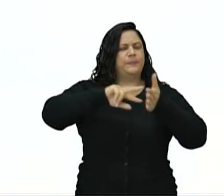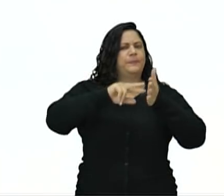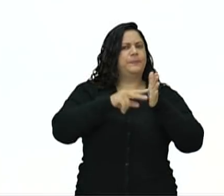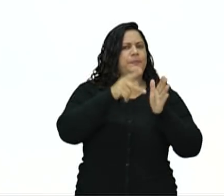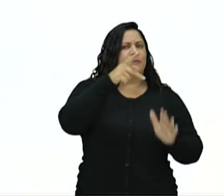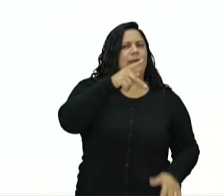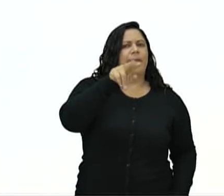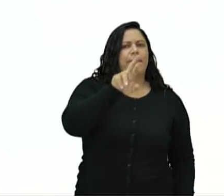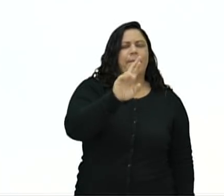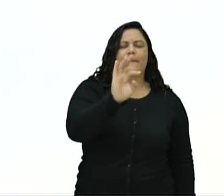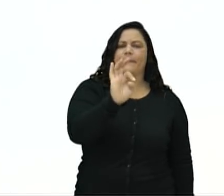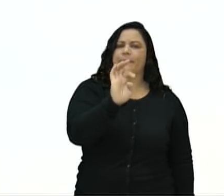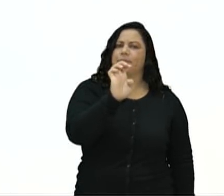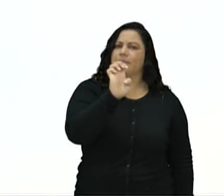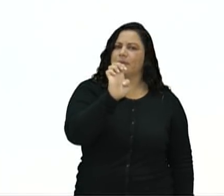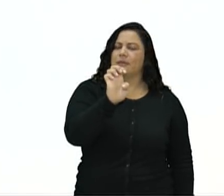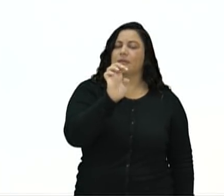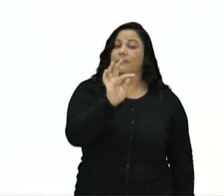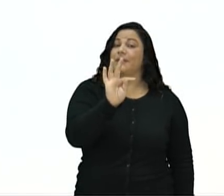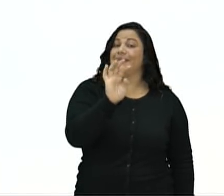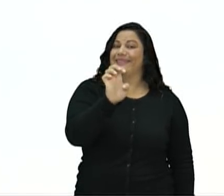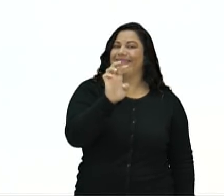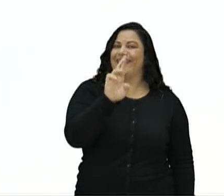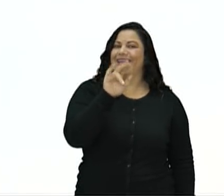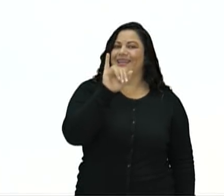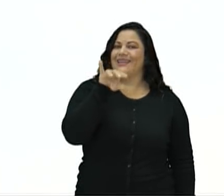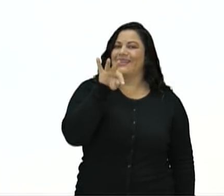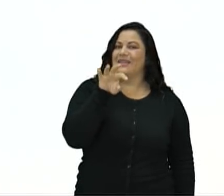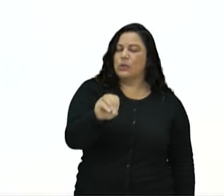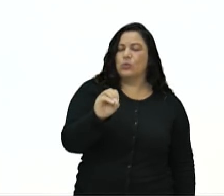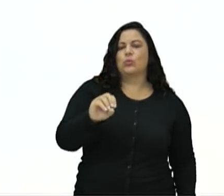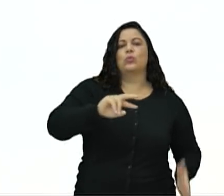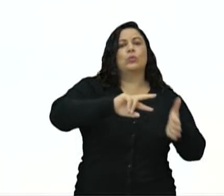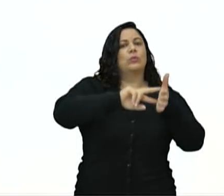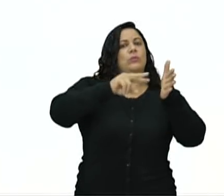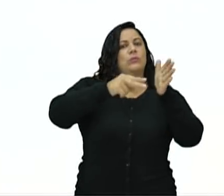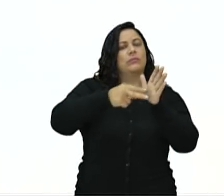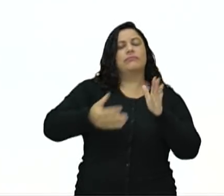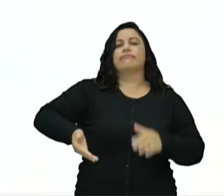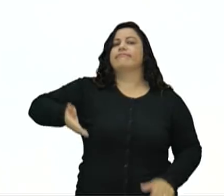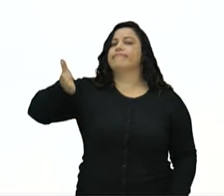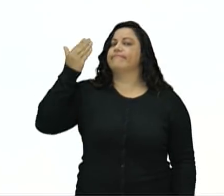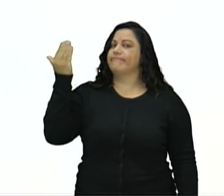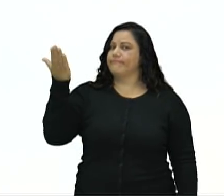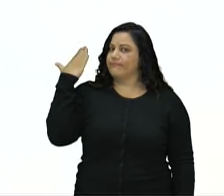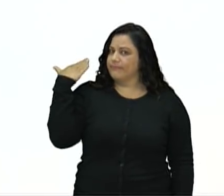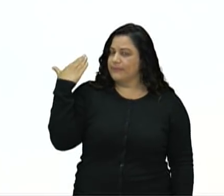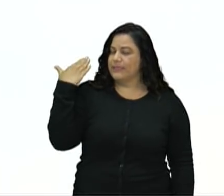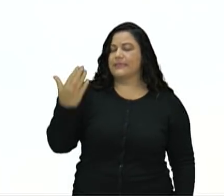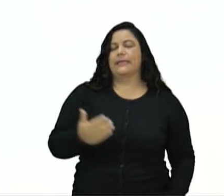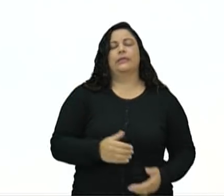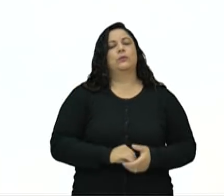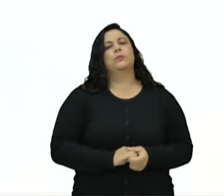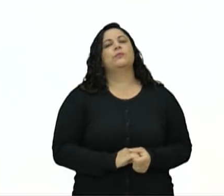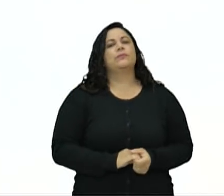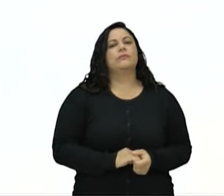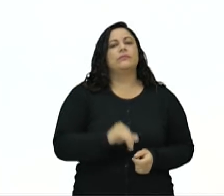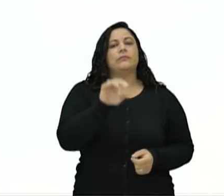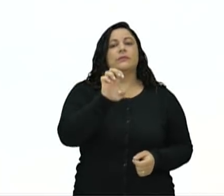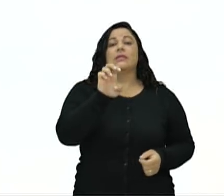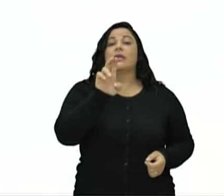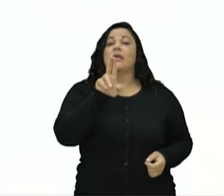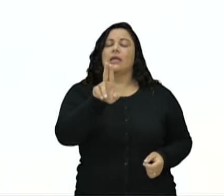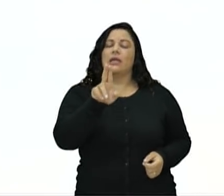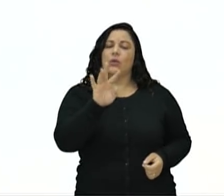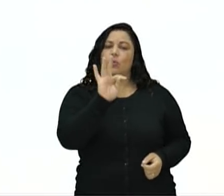Então, conjugação do verbo ter no pretérito imperfeito ficou lá para vocês. Eu tinha, tu tinhas, ele tinha,